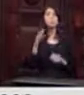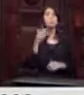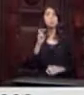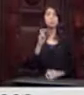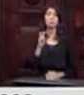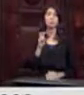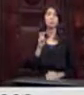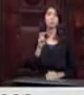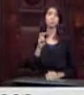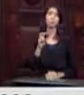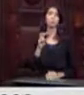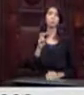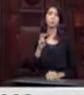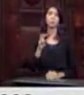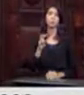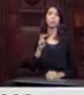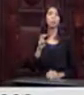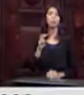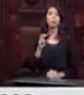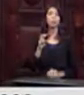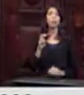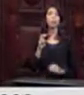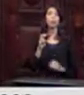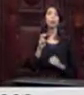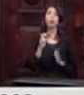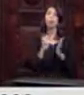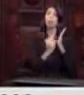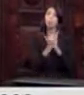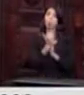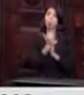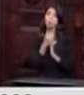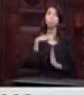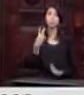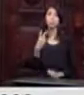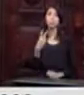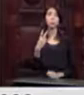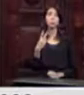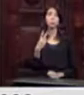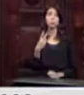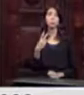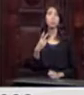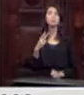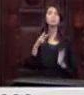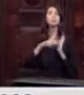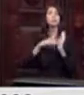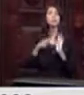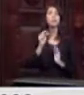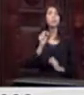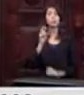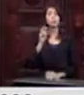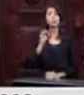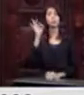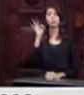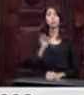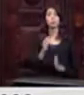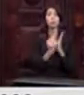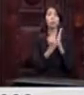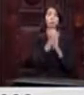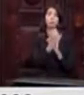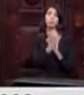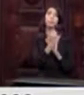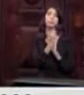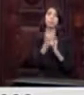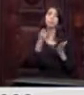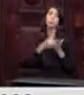5%. É um aumento de 2 pontos. Um aumento de 2 pontos significa quase 50% de aumento do que